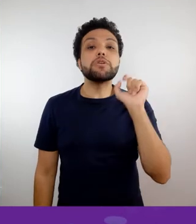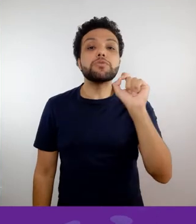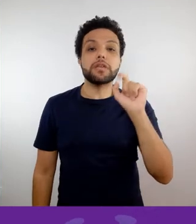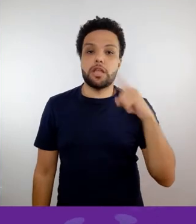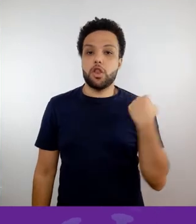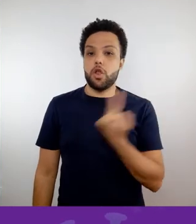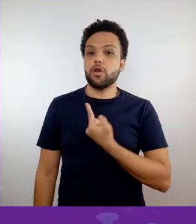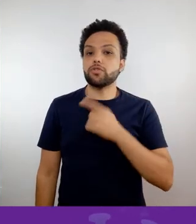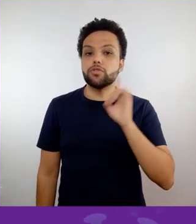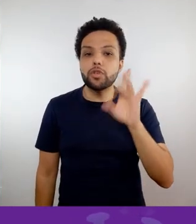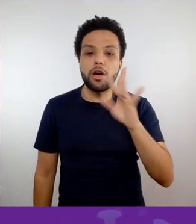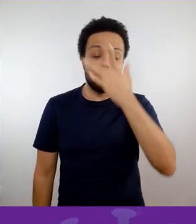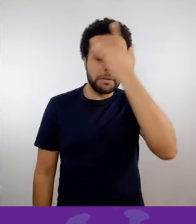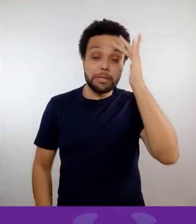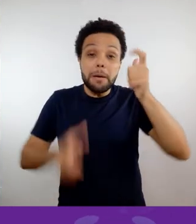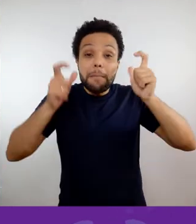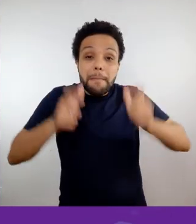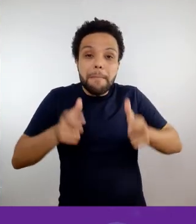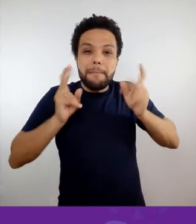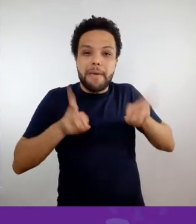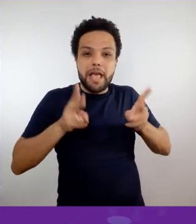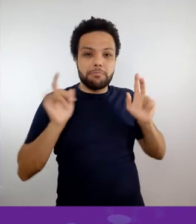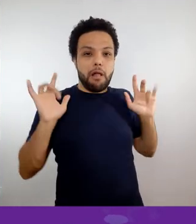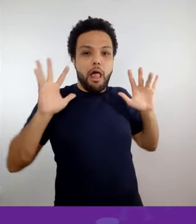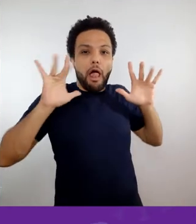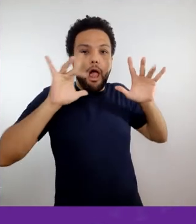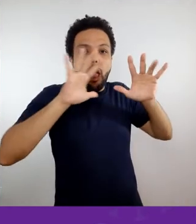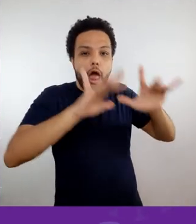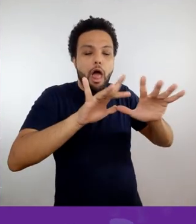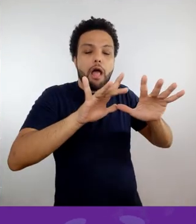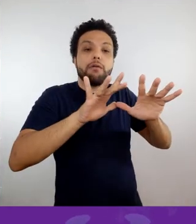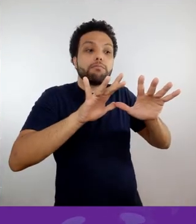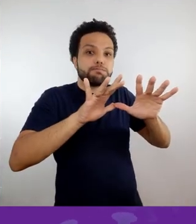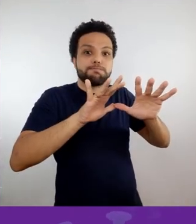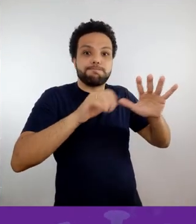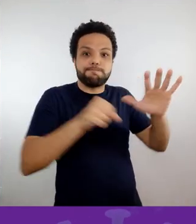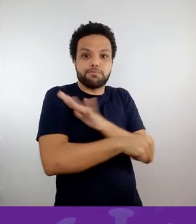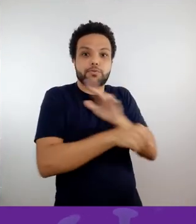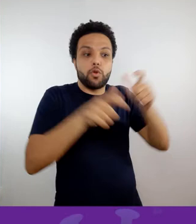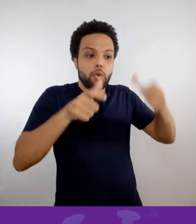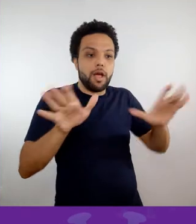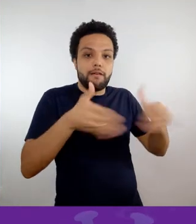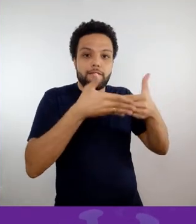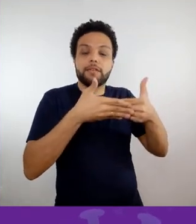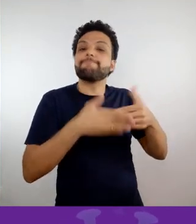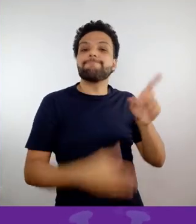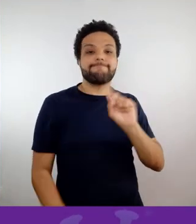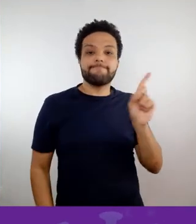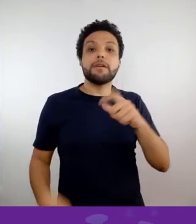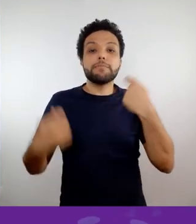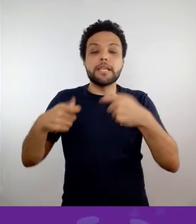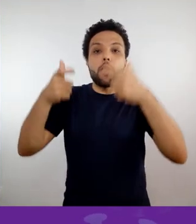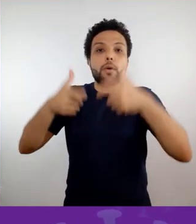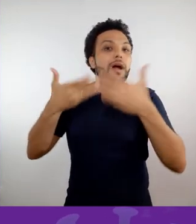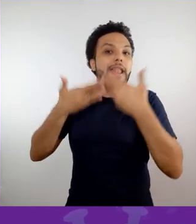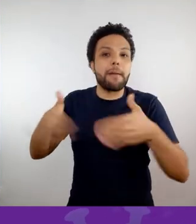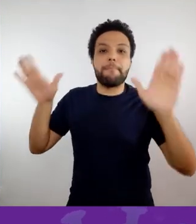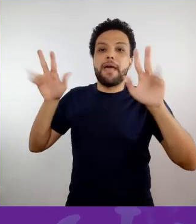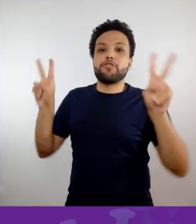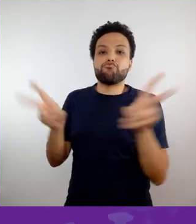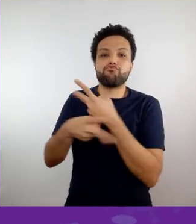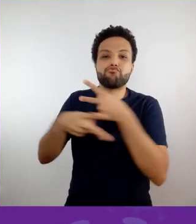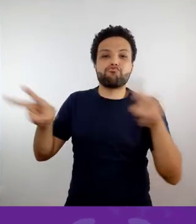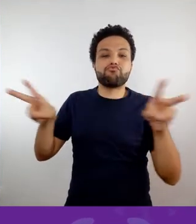o que que é importante então não ficarmos pessoas aglomeradas em lugares fechados e de preferência em lugares